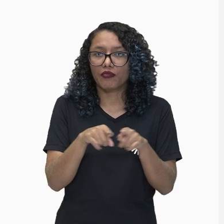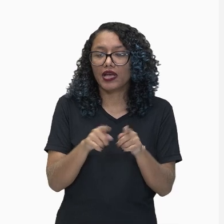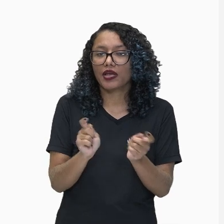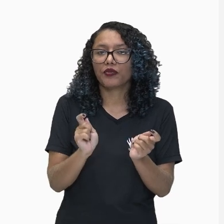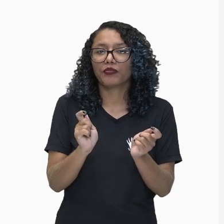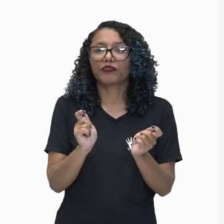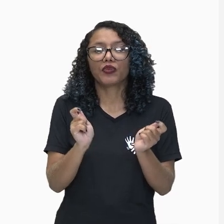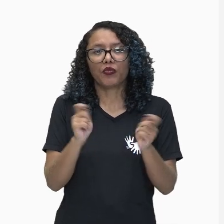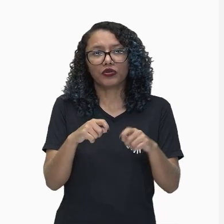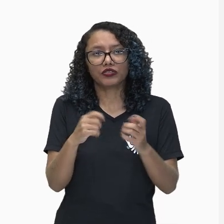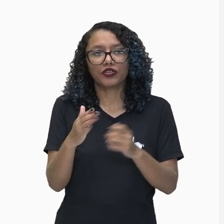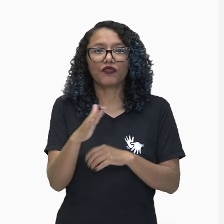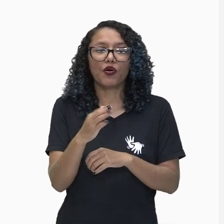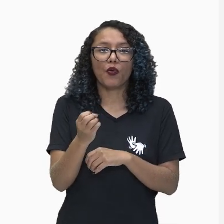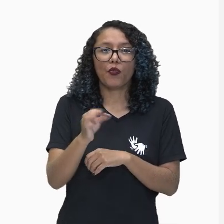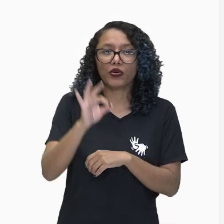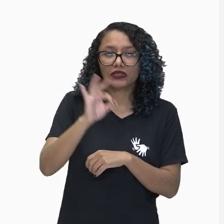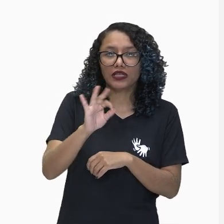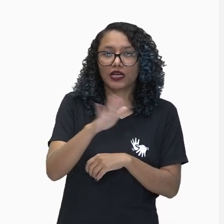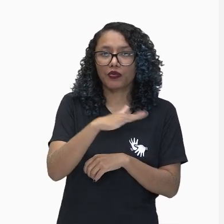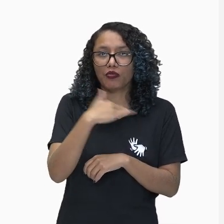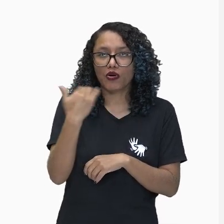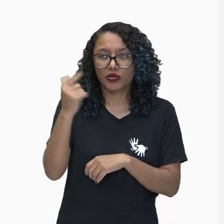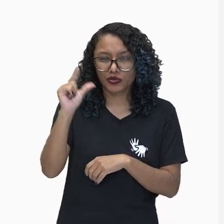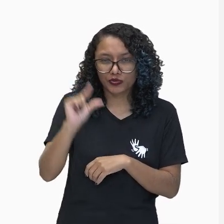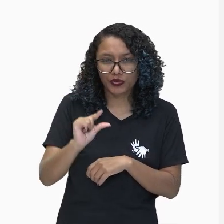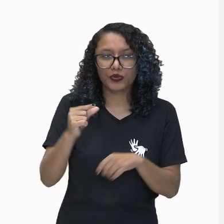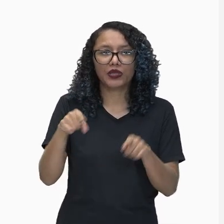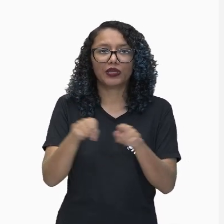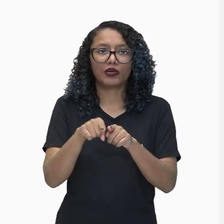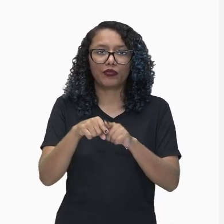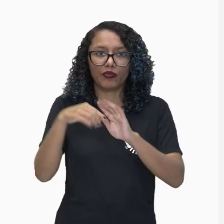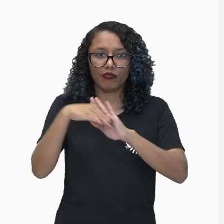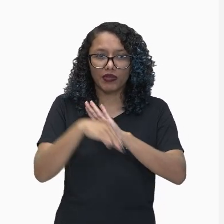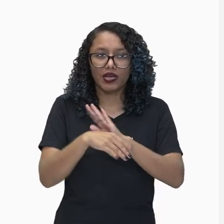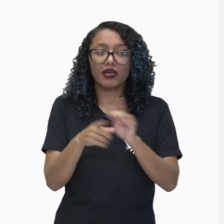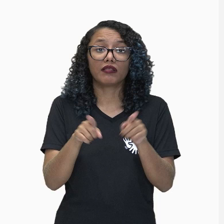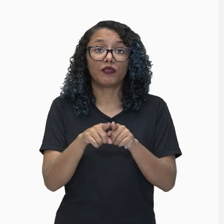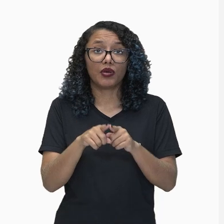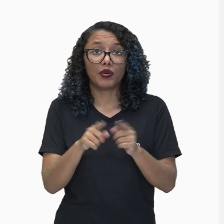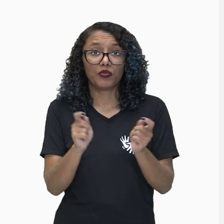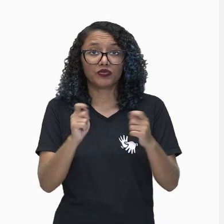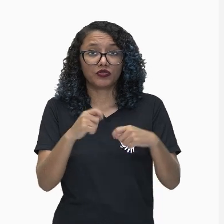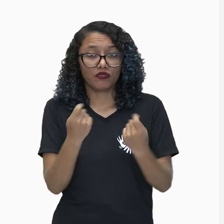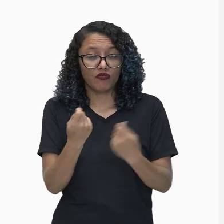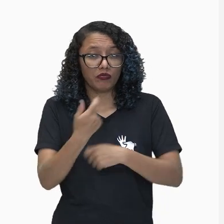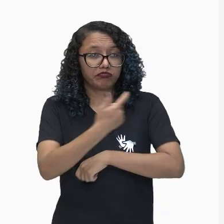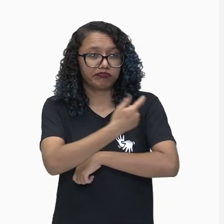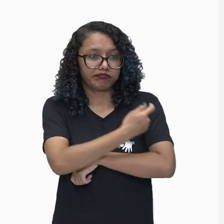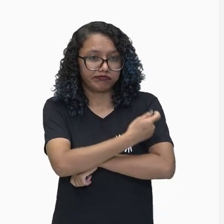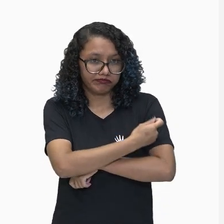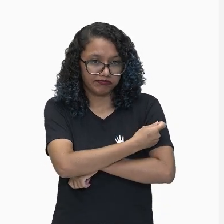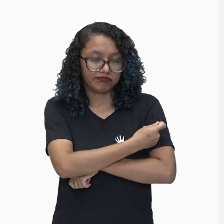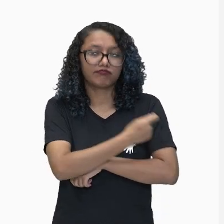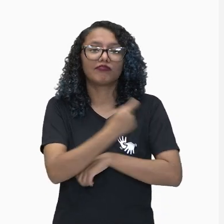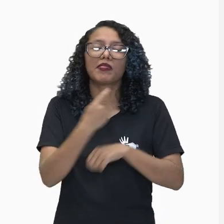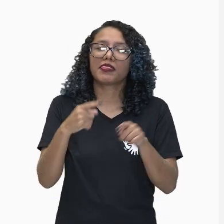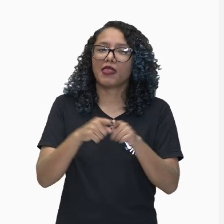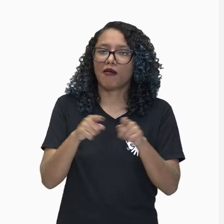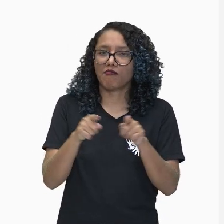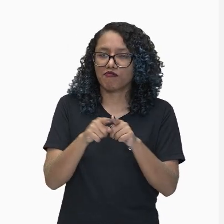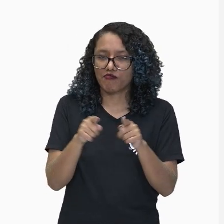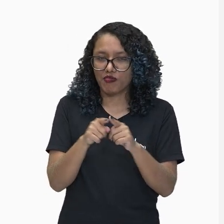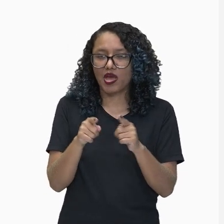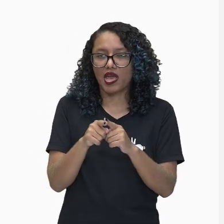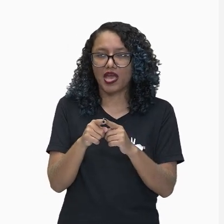mortalidade, né? Vamos ter acesso à vacina, isso então acabou ajudando muito a reduzir essas taxas de